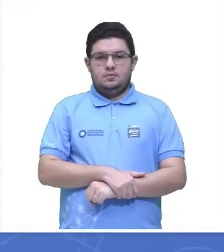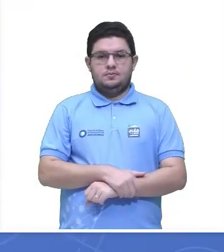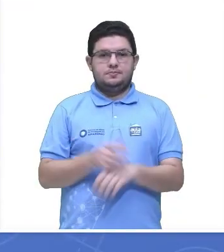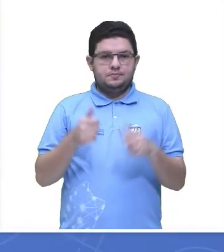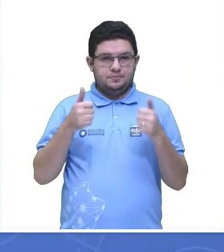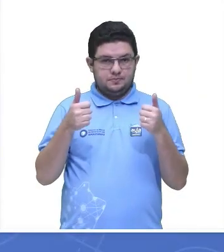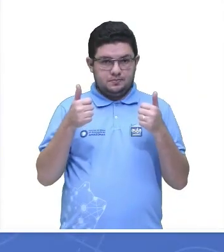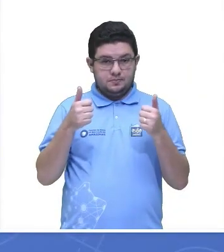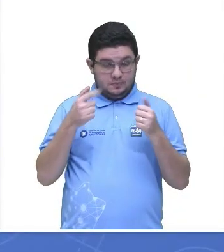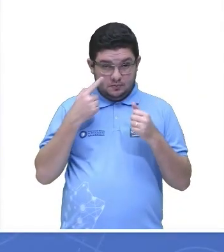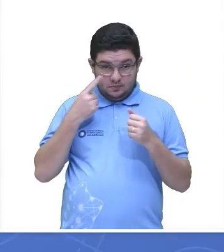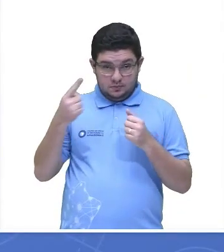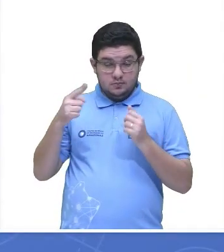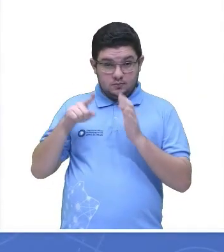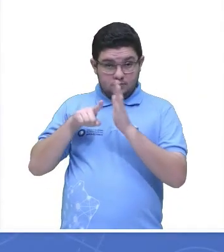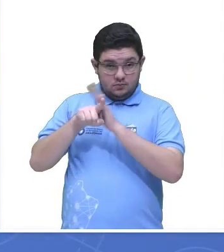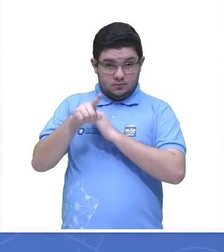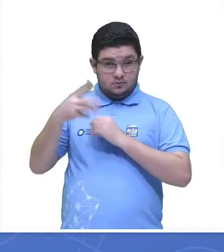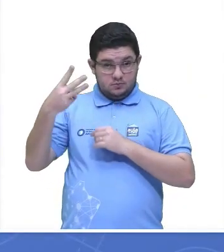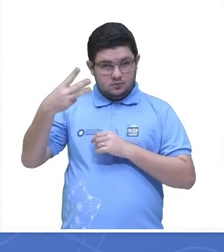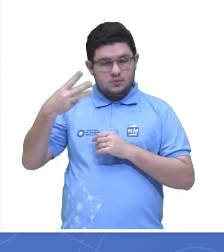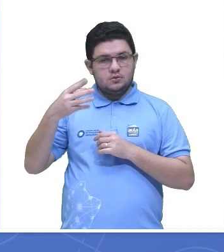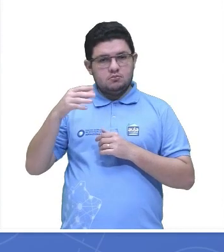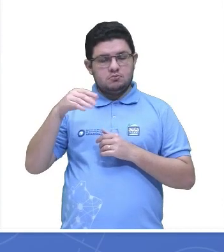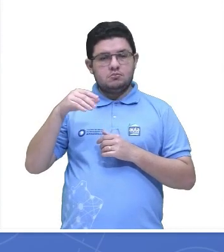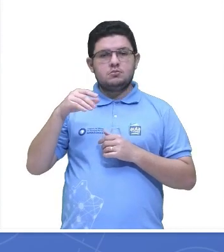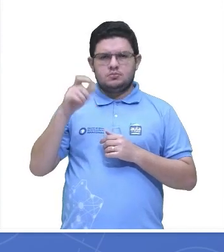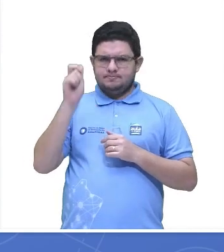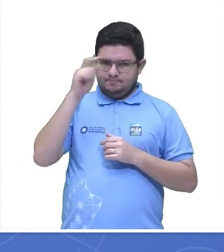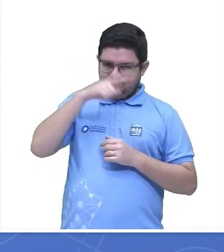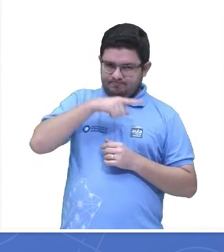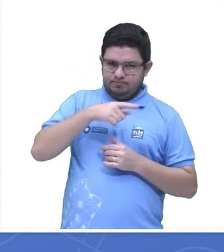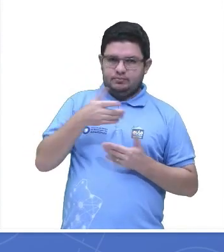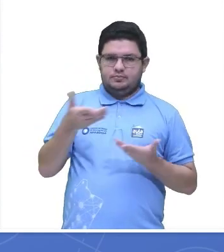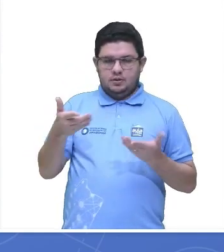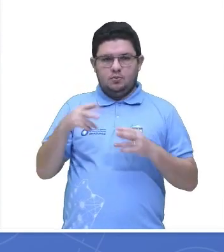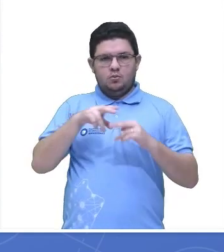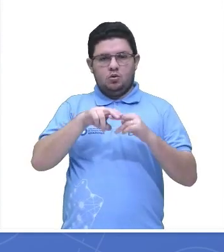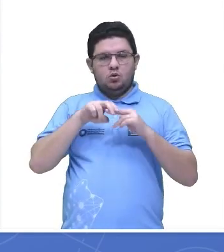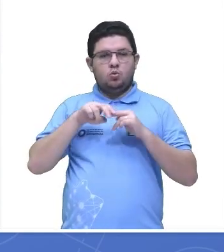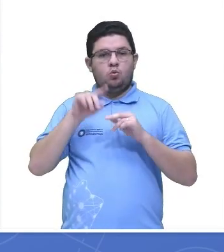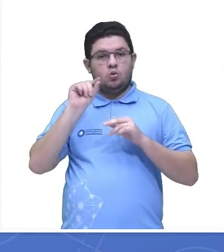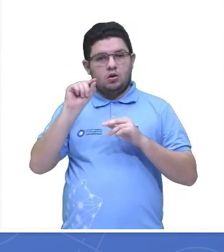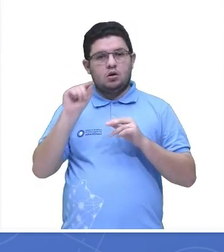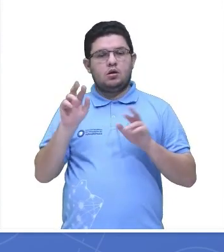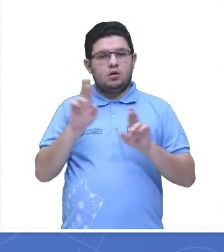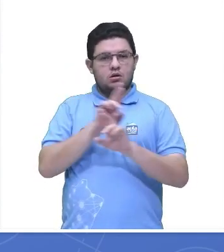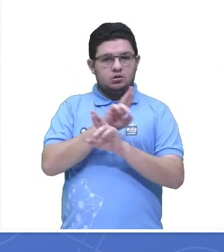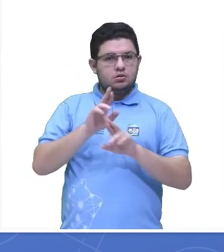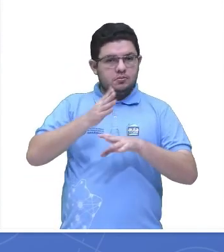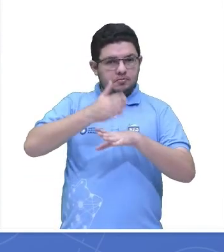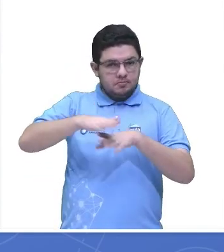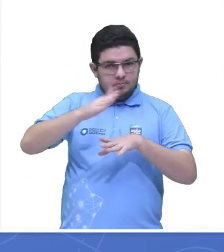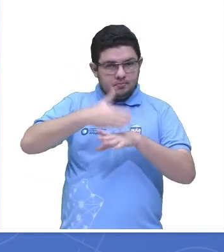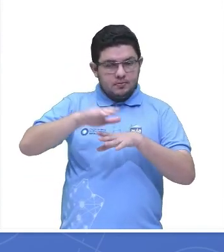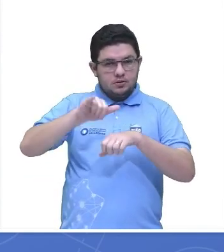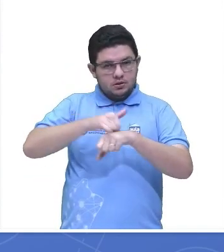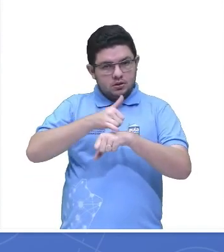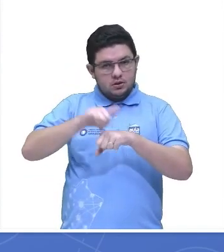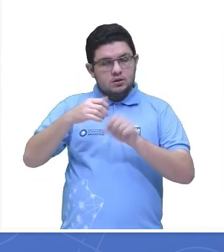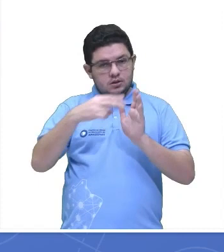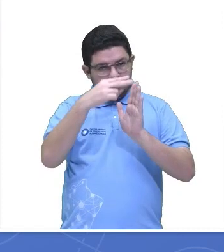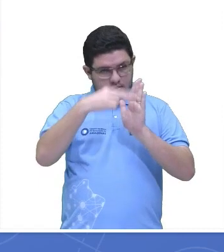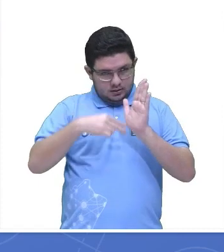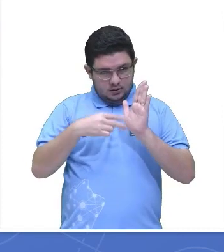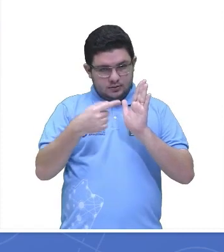Então, gente, essa terceira questão já é um pouquinho mais difícil, né? Porque ela envolve, de fato, a prática, né, dessa estratégia de leitura, né? Que é, na verdade,